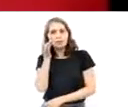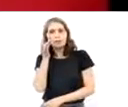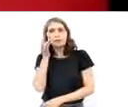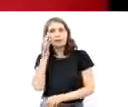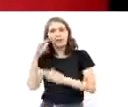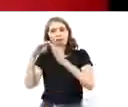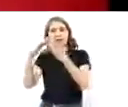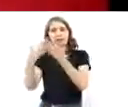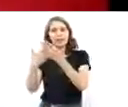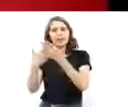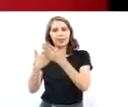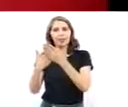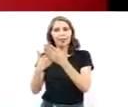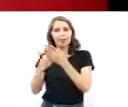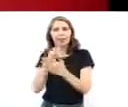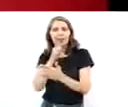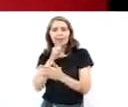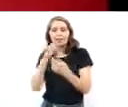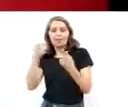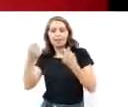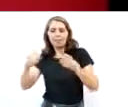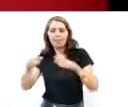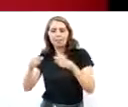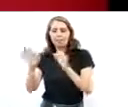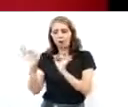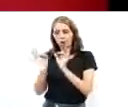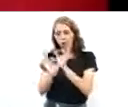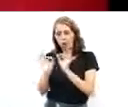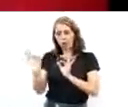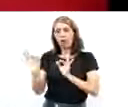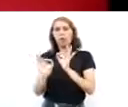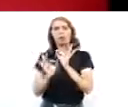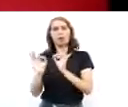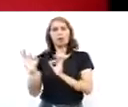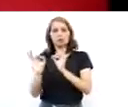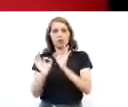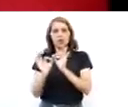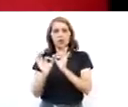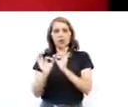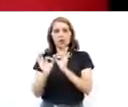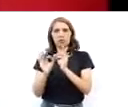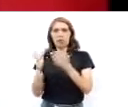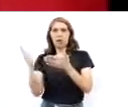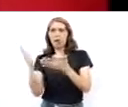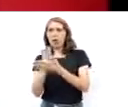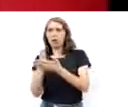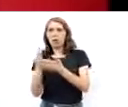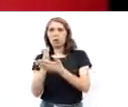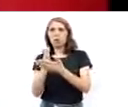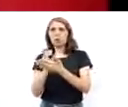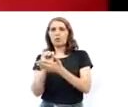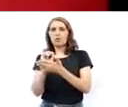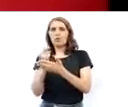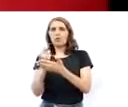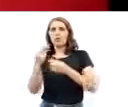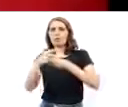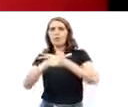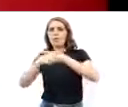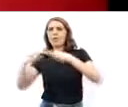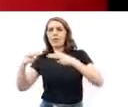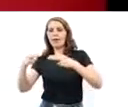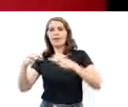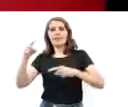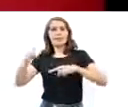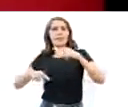serão necessários termos a utilização dos recursos tecnológicos para que possamos dar